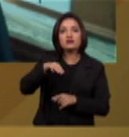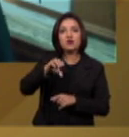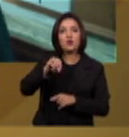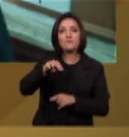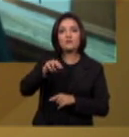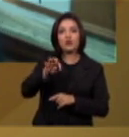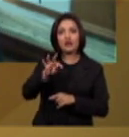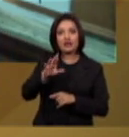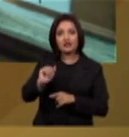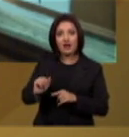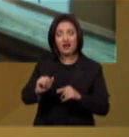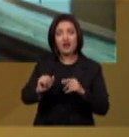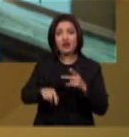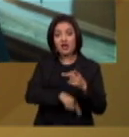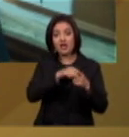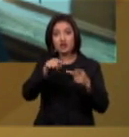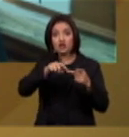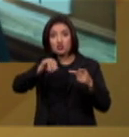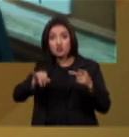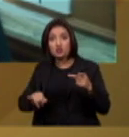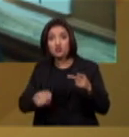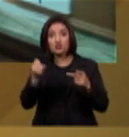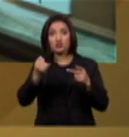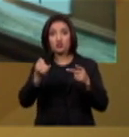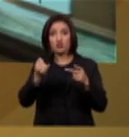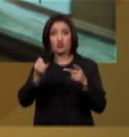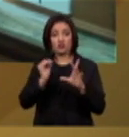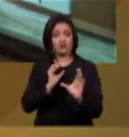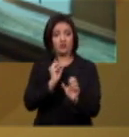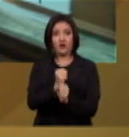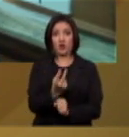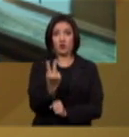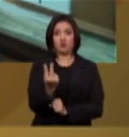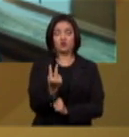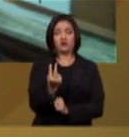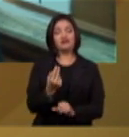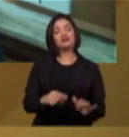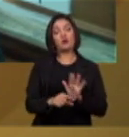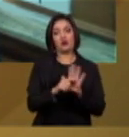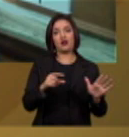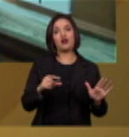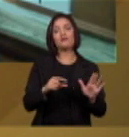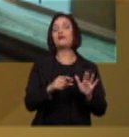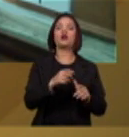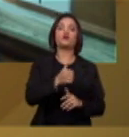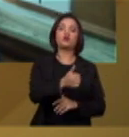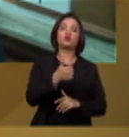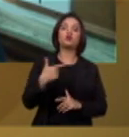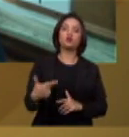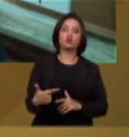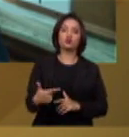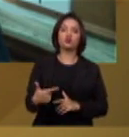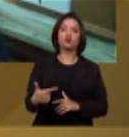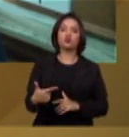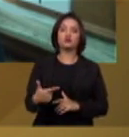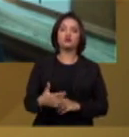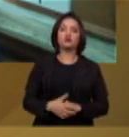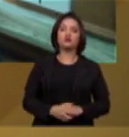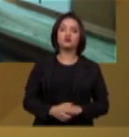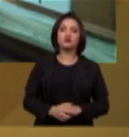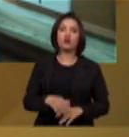e dos juros da mora. Leio o parágrafo 12. A partir